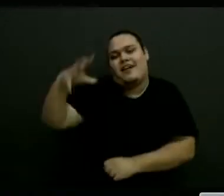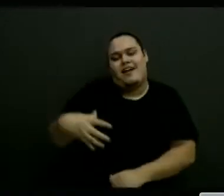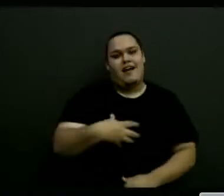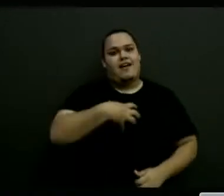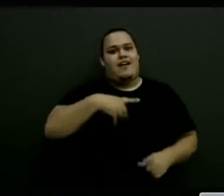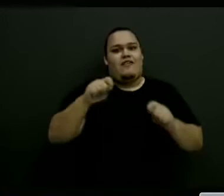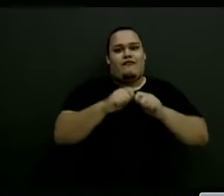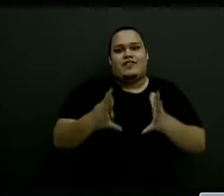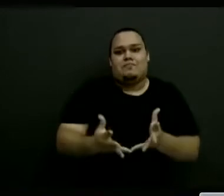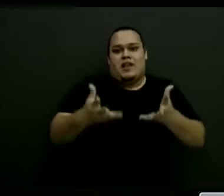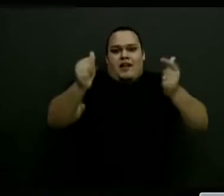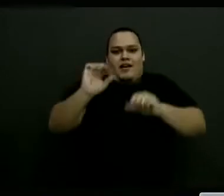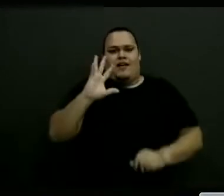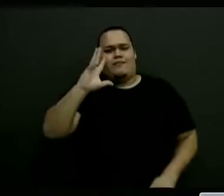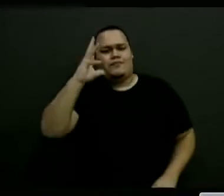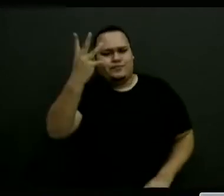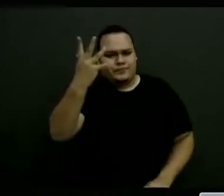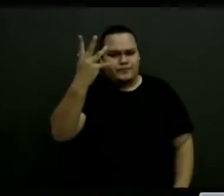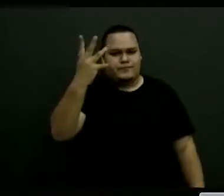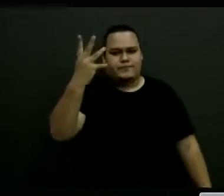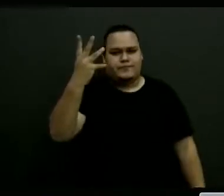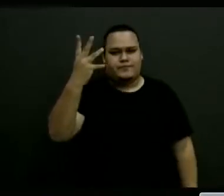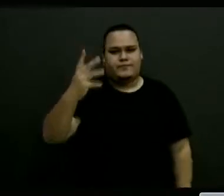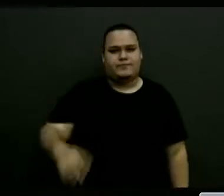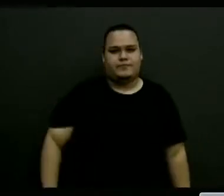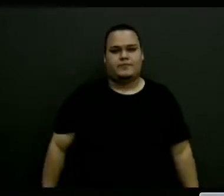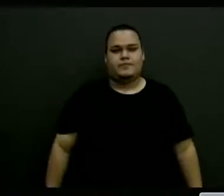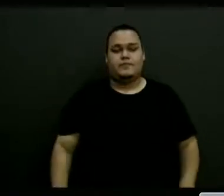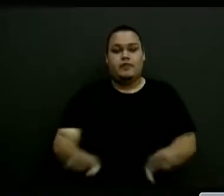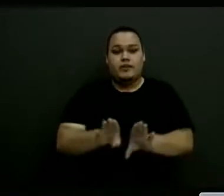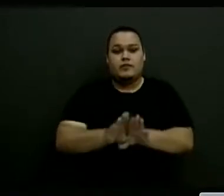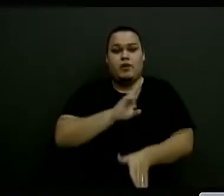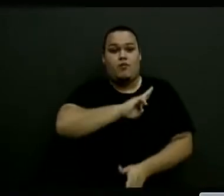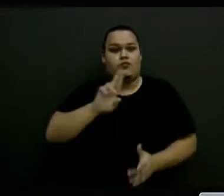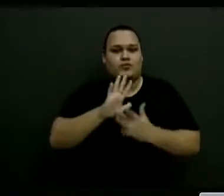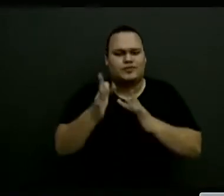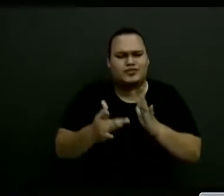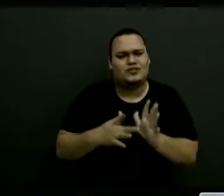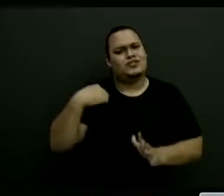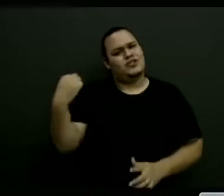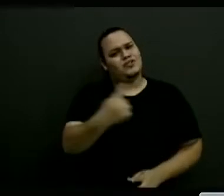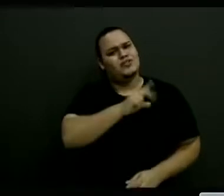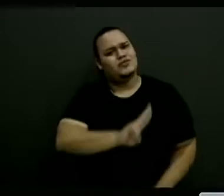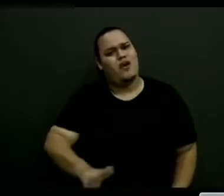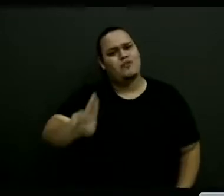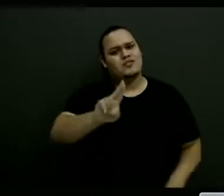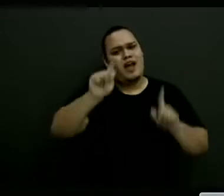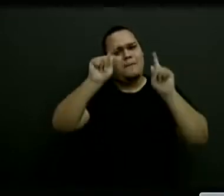milagres, em prodígios, em maravilhas e manifestações